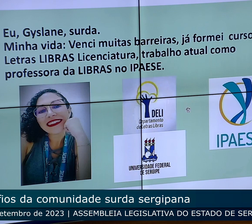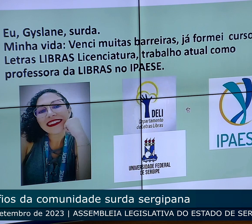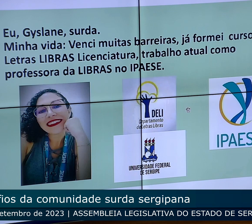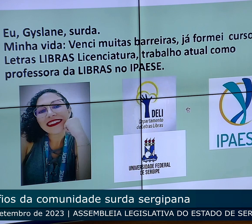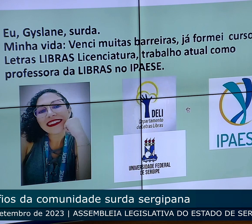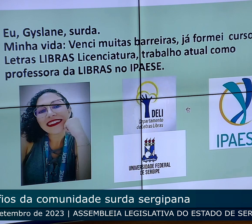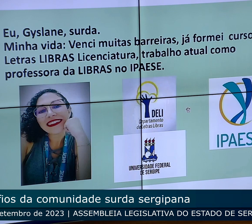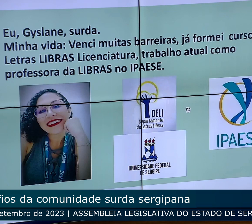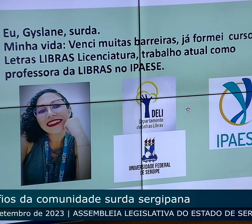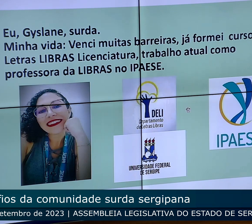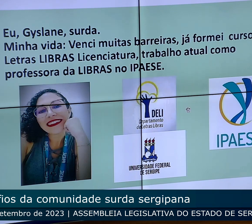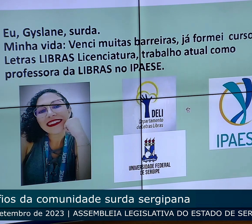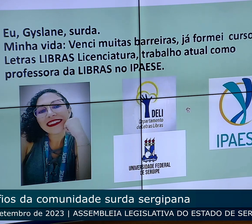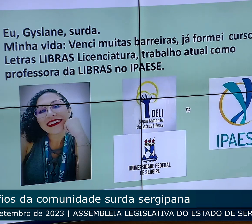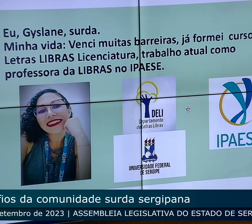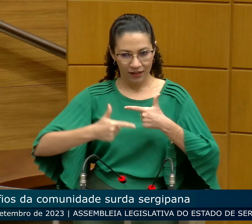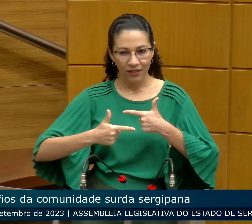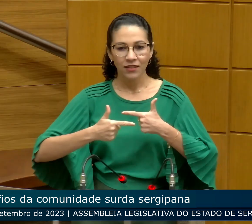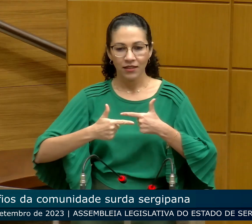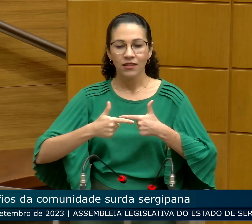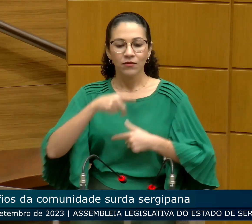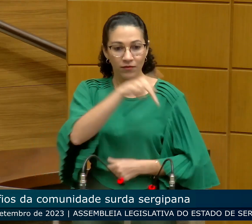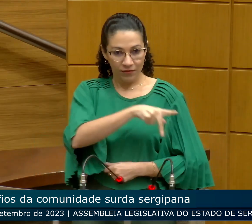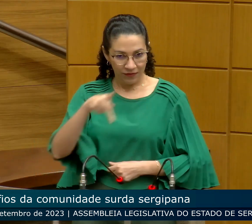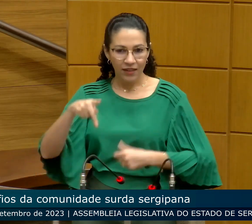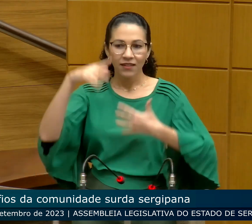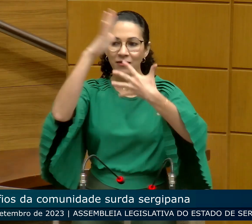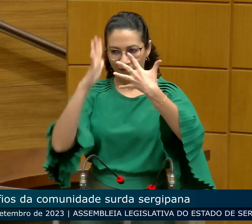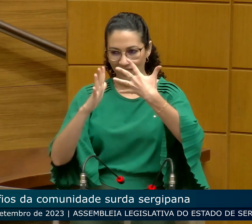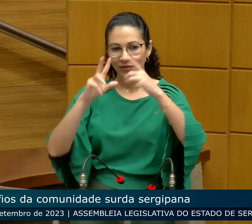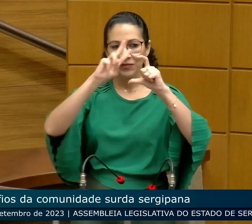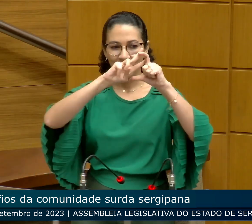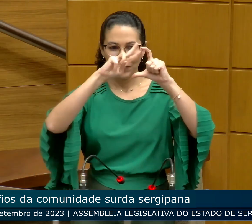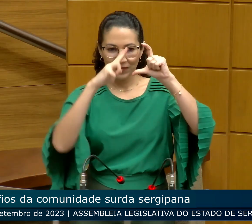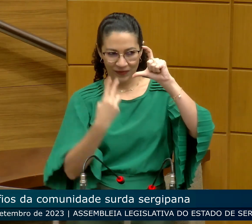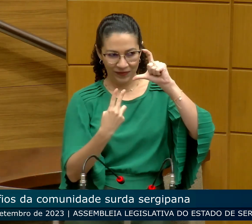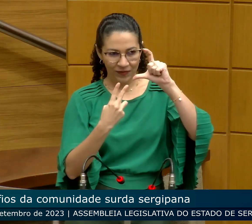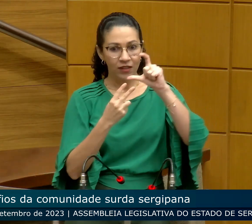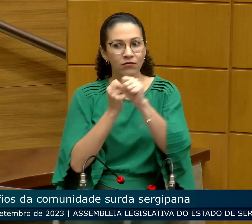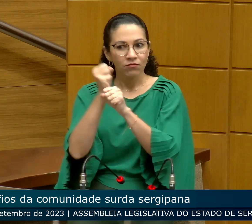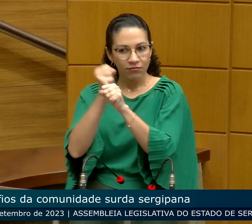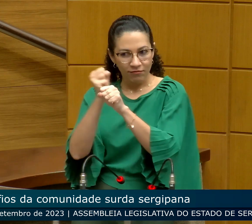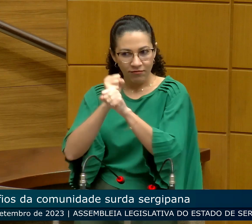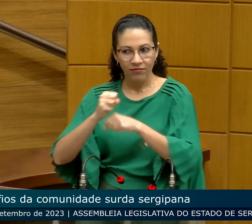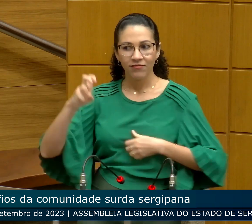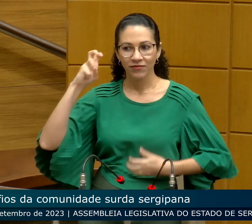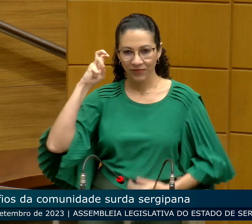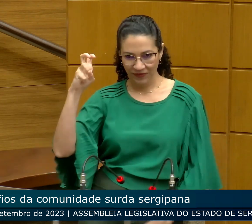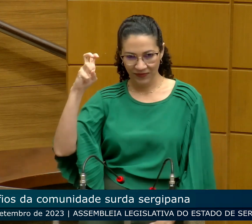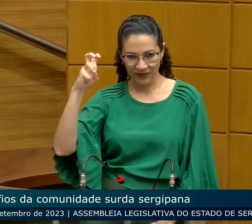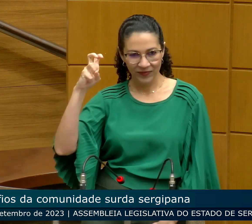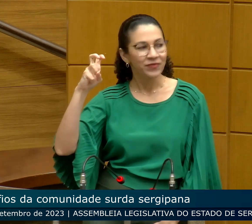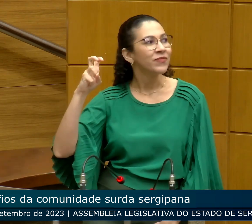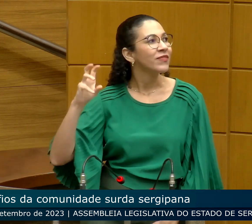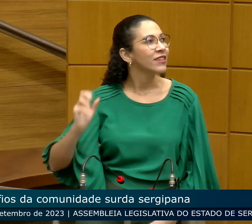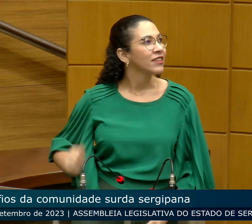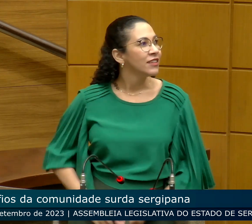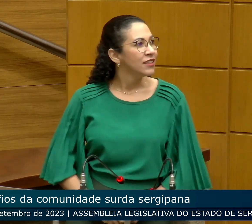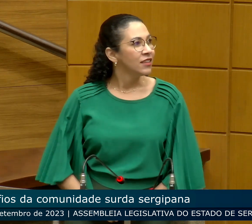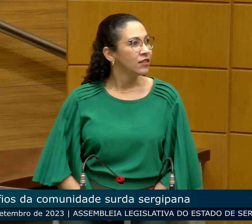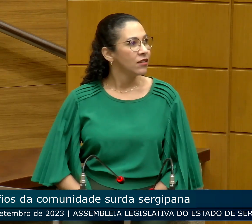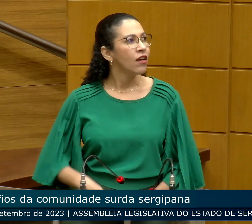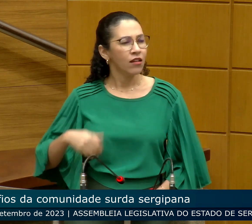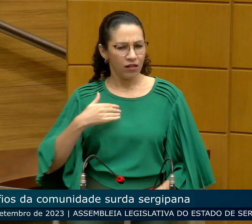Gislaine, esse é o meu sinal, né, e eu trabalho como professora de Libras no IPAESE, né, já há